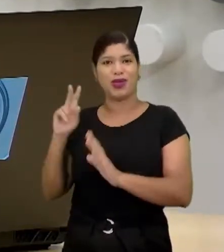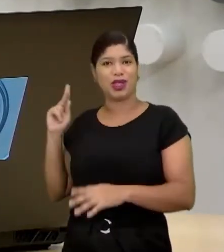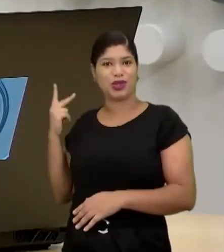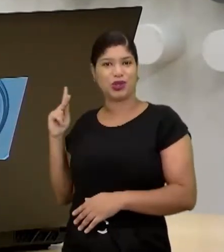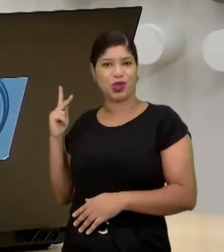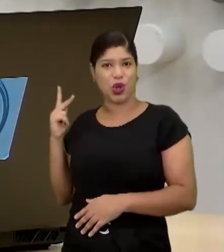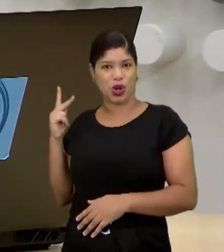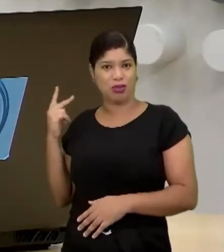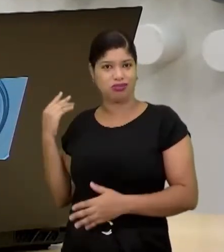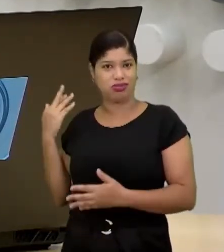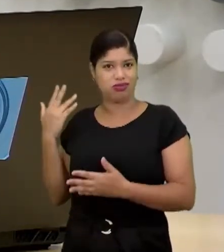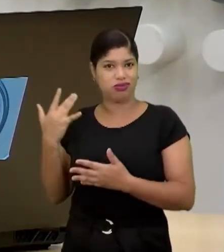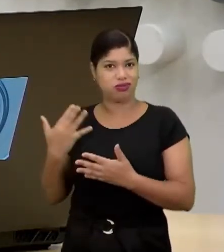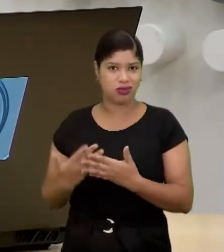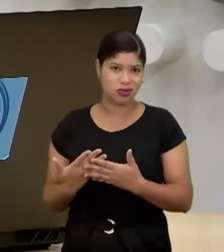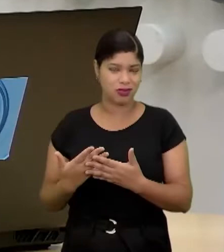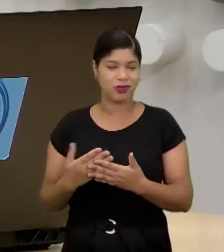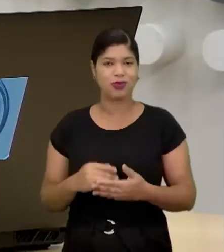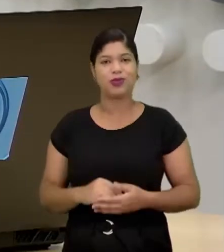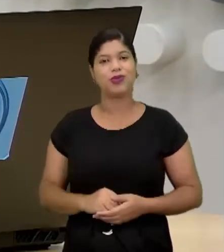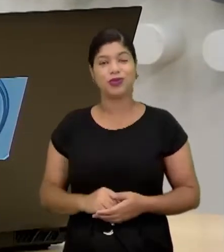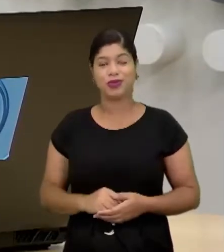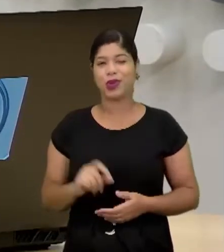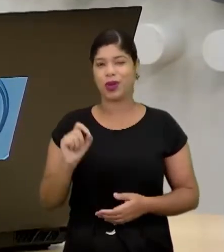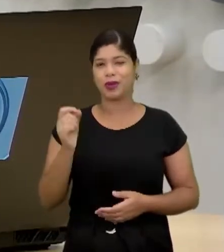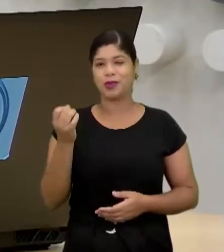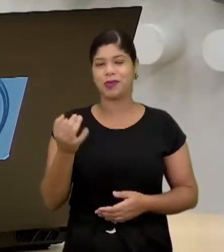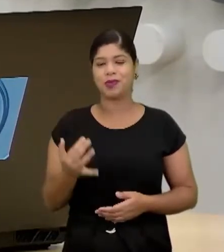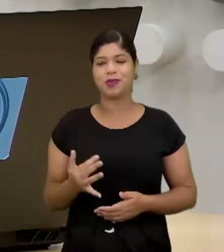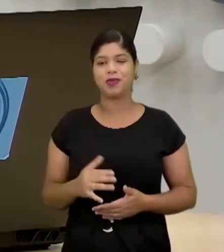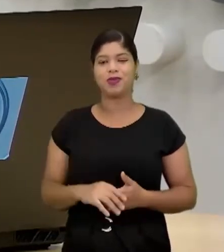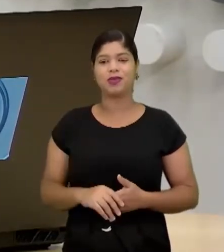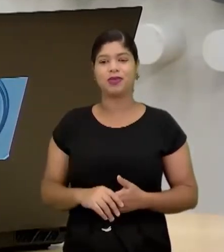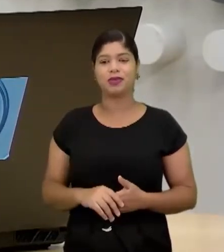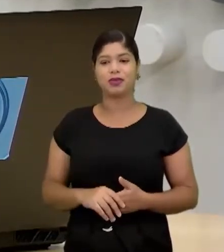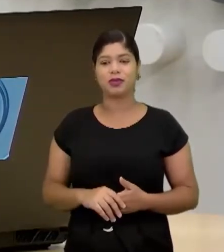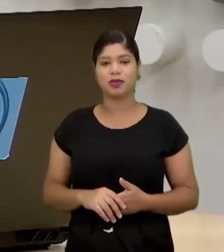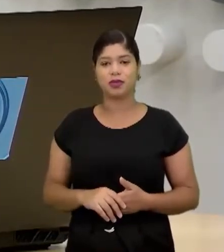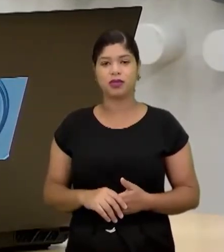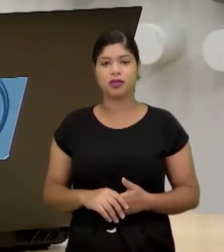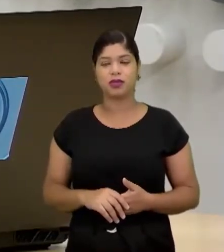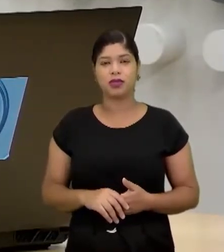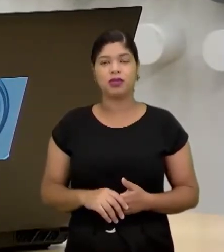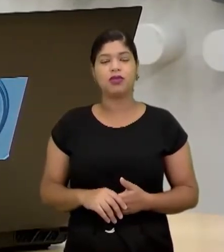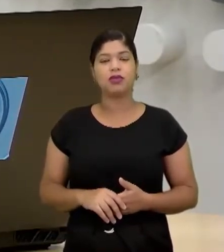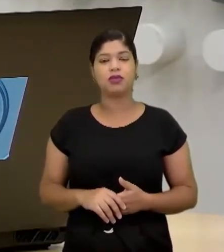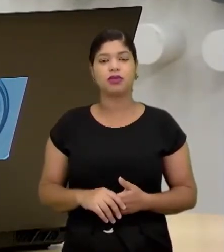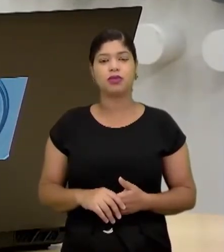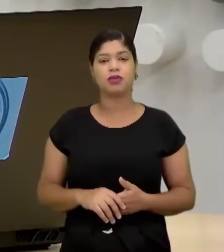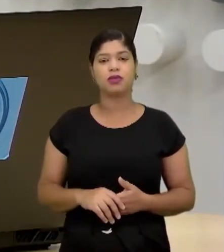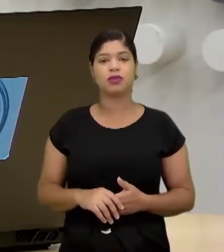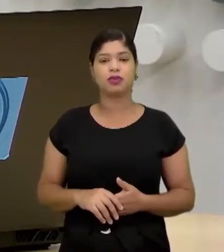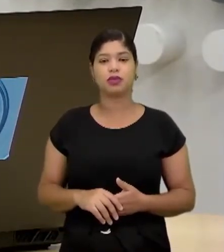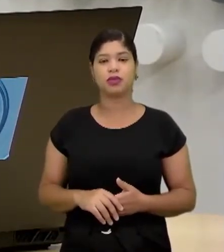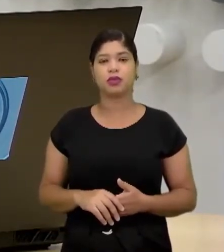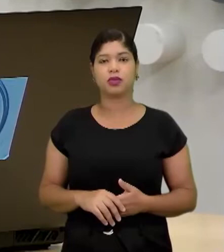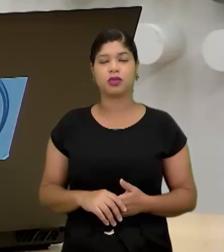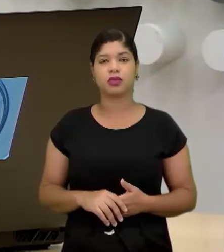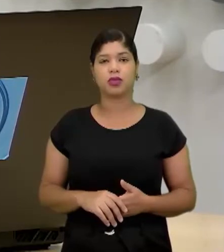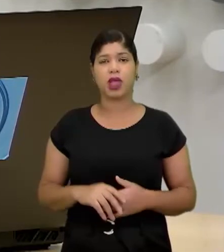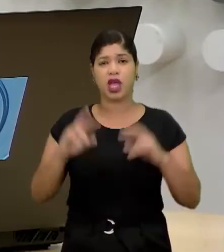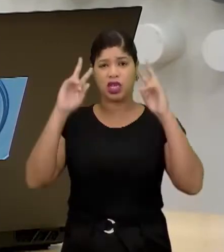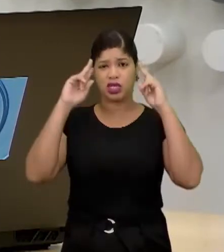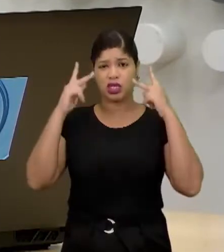hipotética que diz o seguinte bom e nem sempre os homens